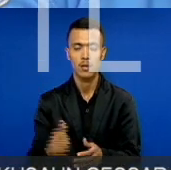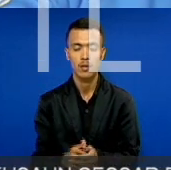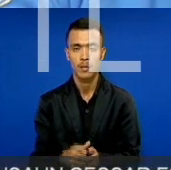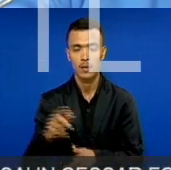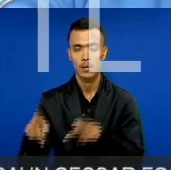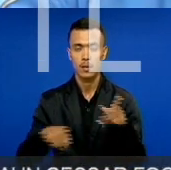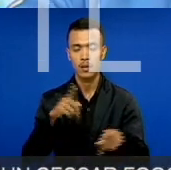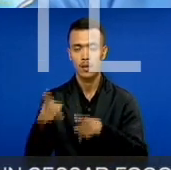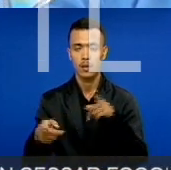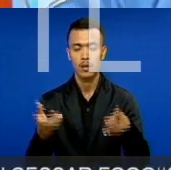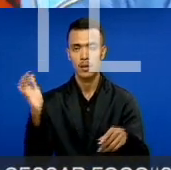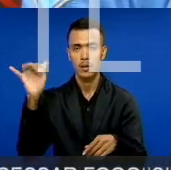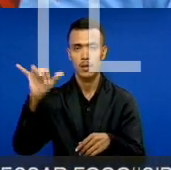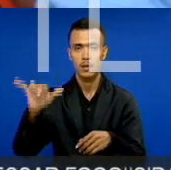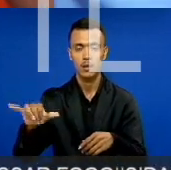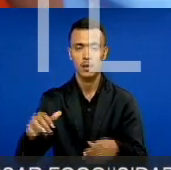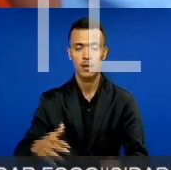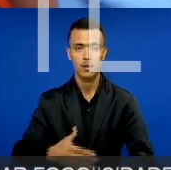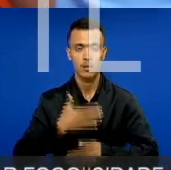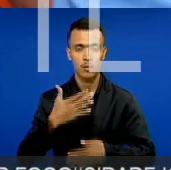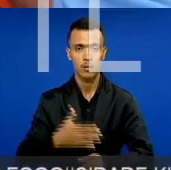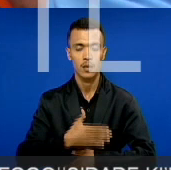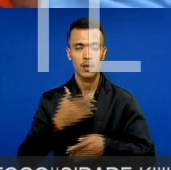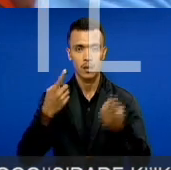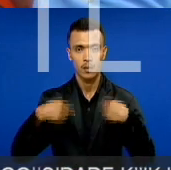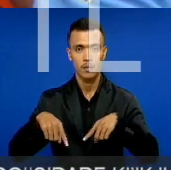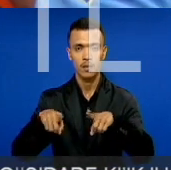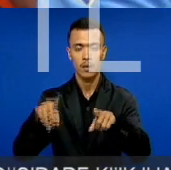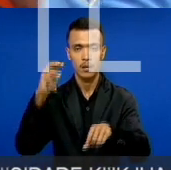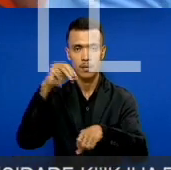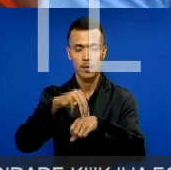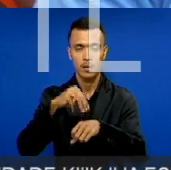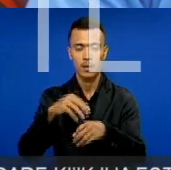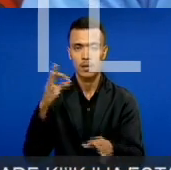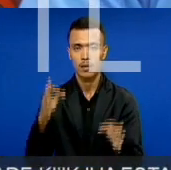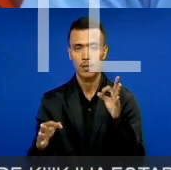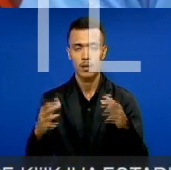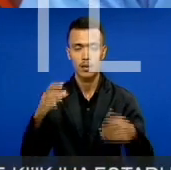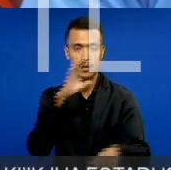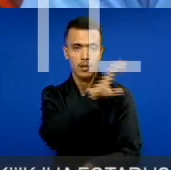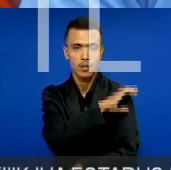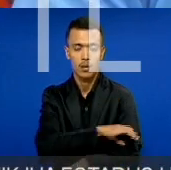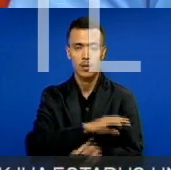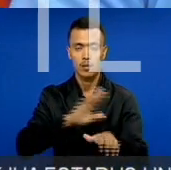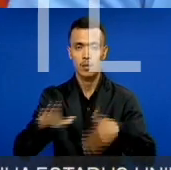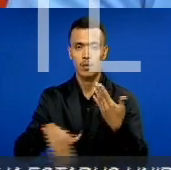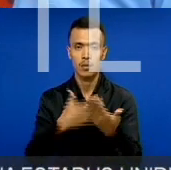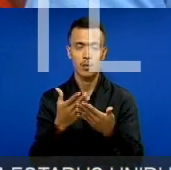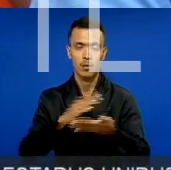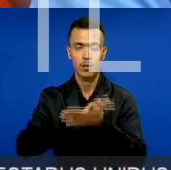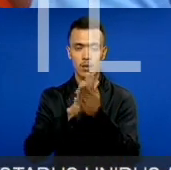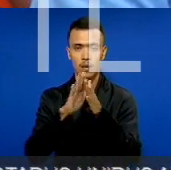Serani sira emoto-oto antusiasmo tertua da missa e em termos de segurança situação lá controlado. Lá